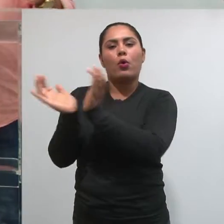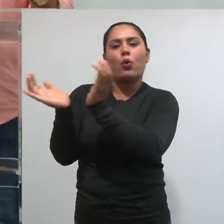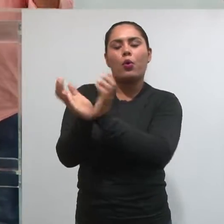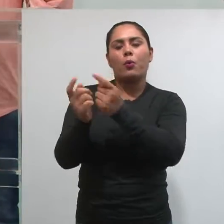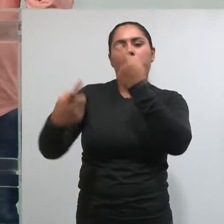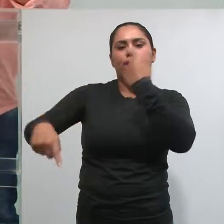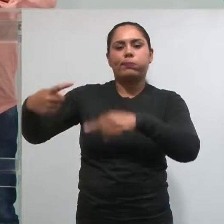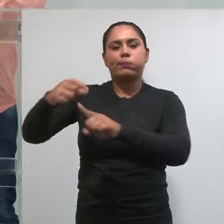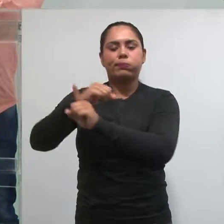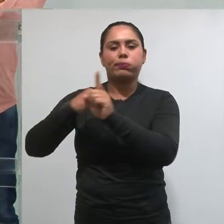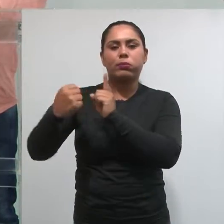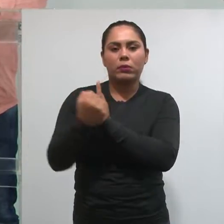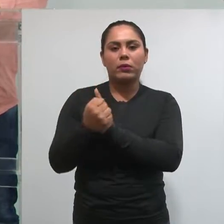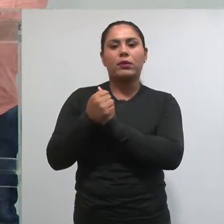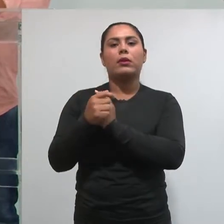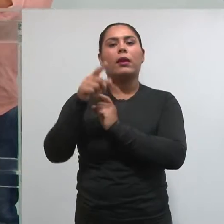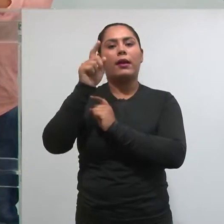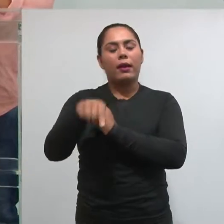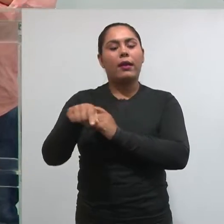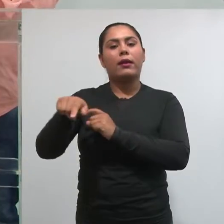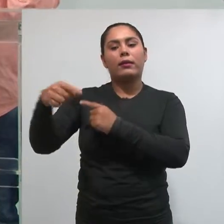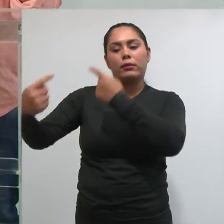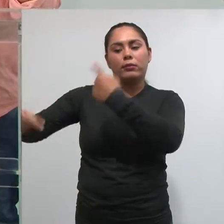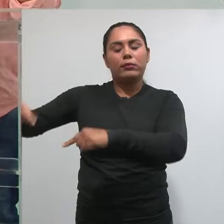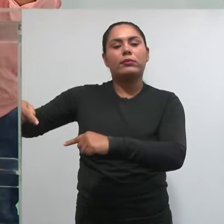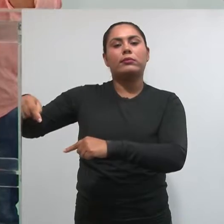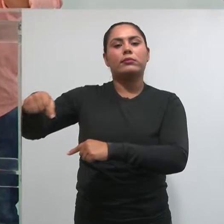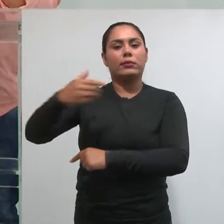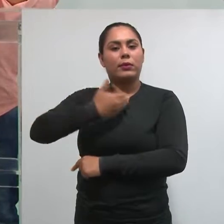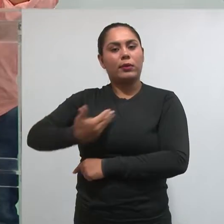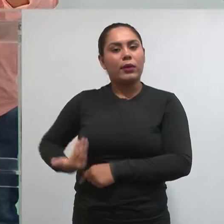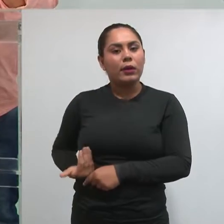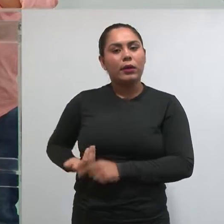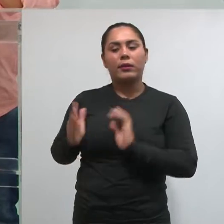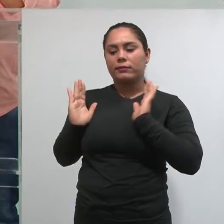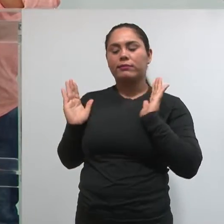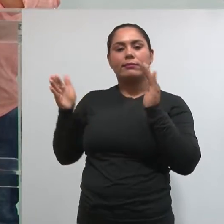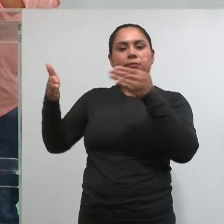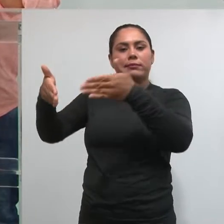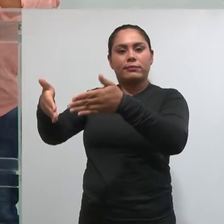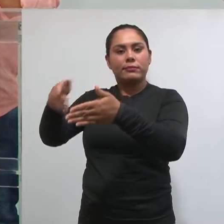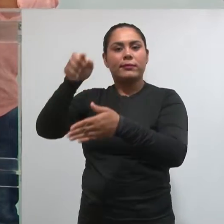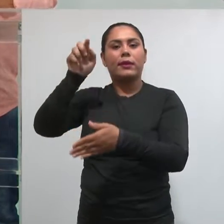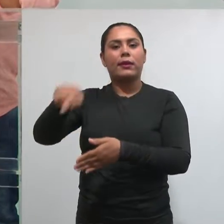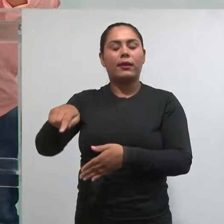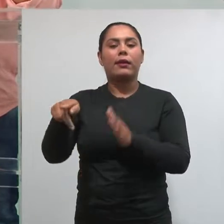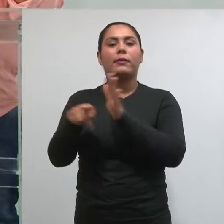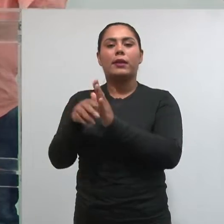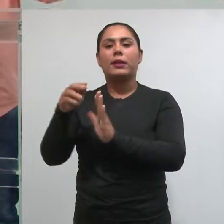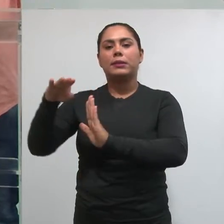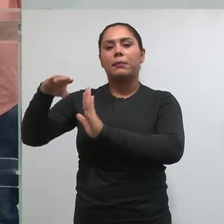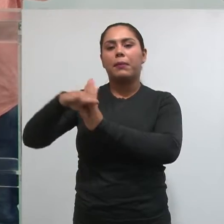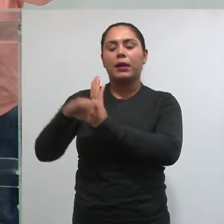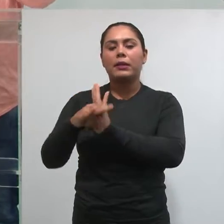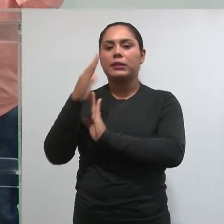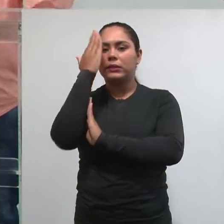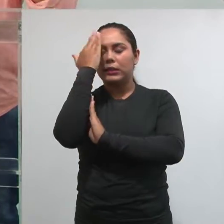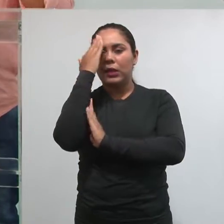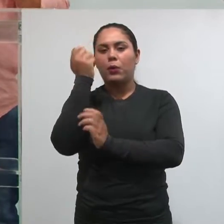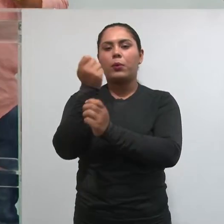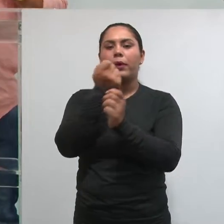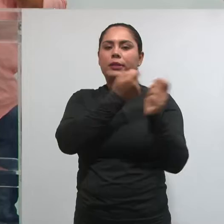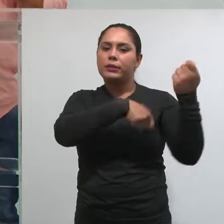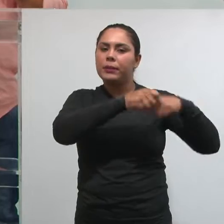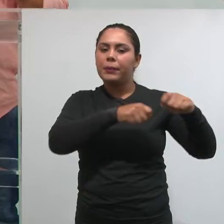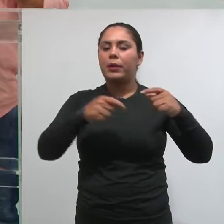política. Então, o campo de políticas públicas ele é envolto, né, nessa dicotomia entre